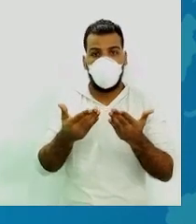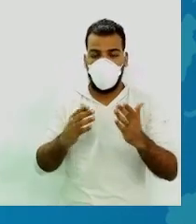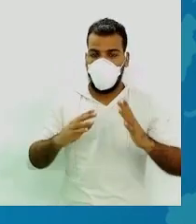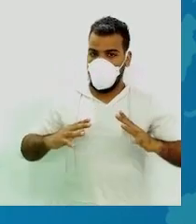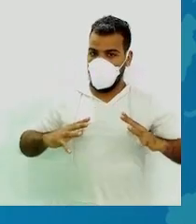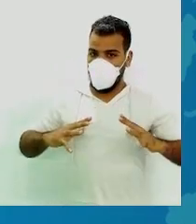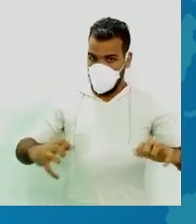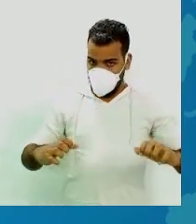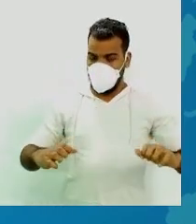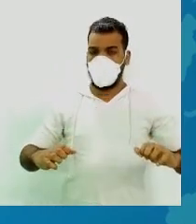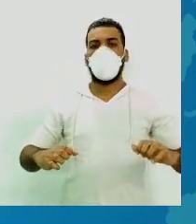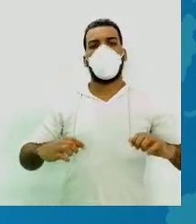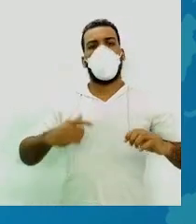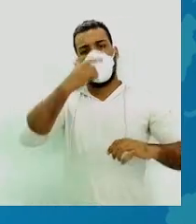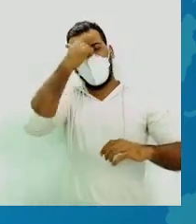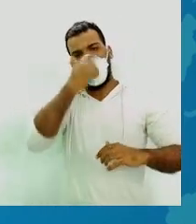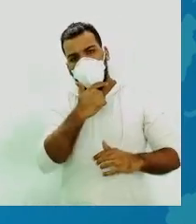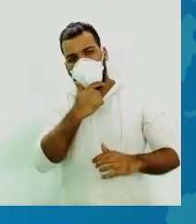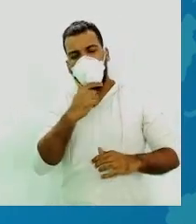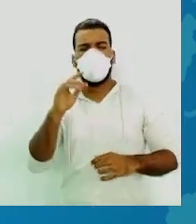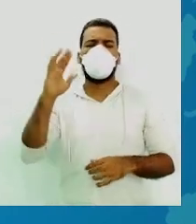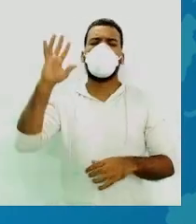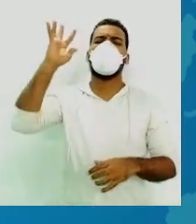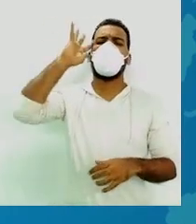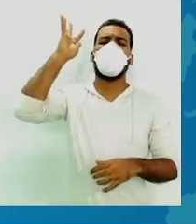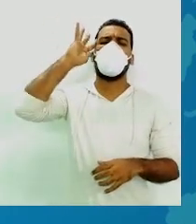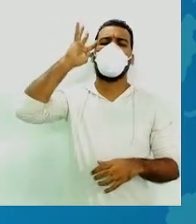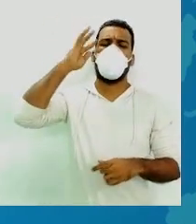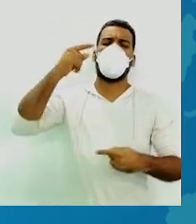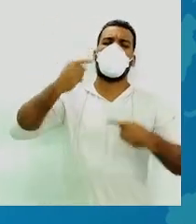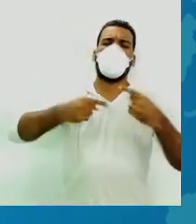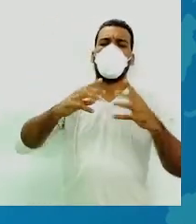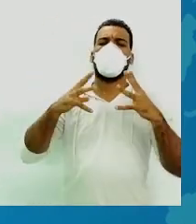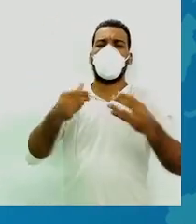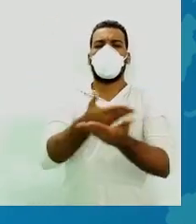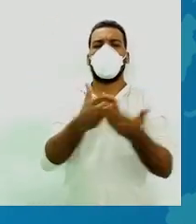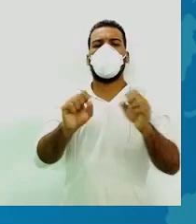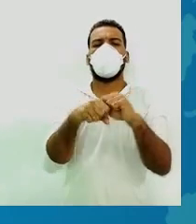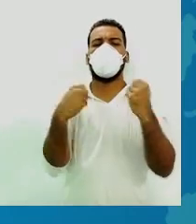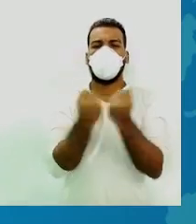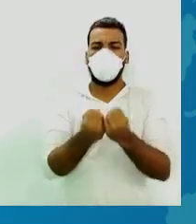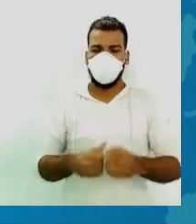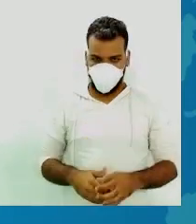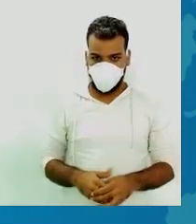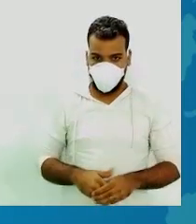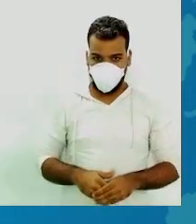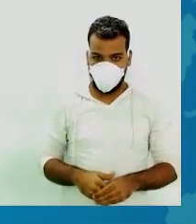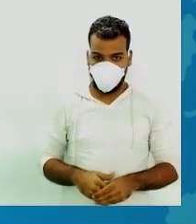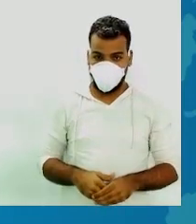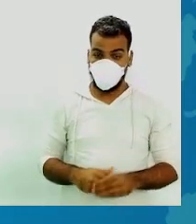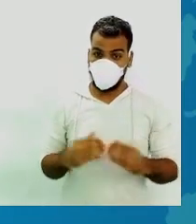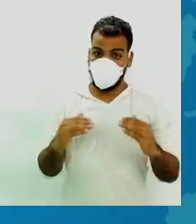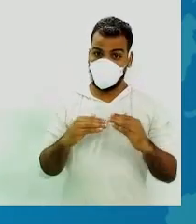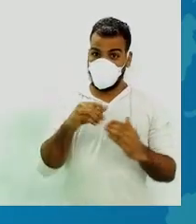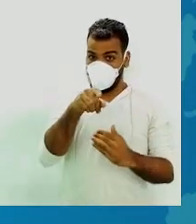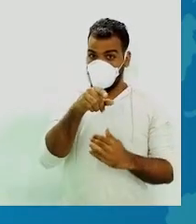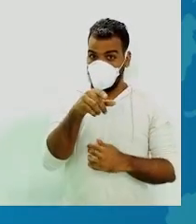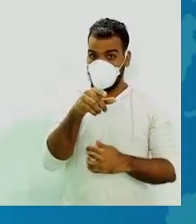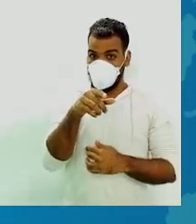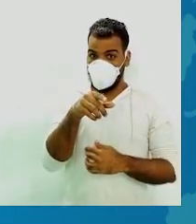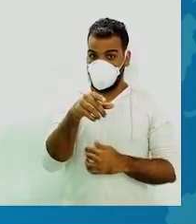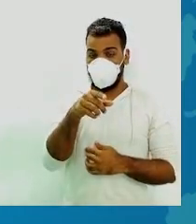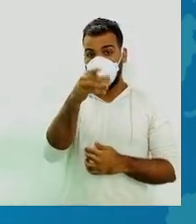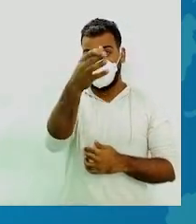uma ética, uma moral, uma filosofia política para a nossa sociedade. Eu conto com vocês